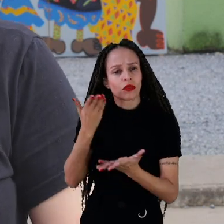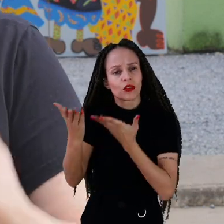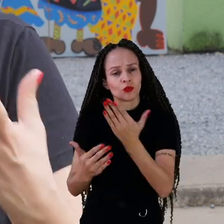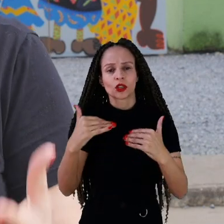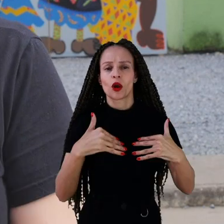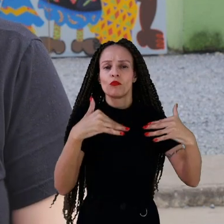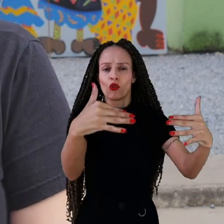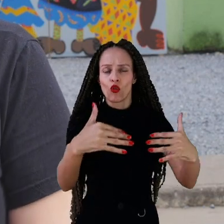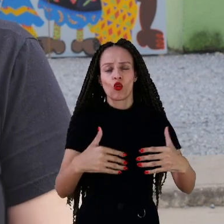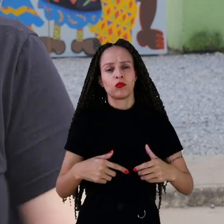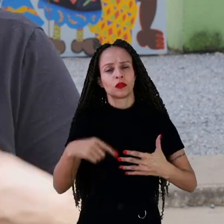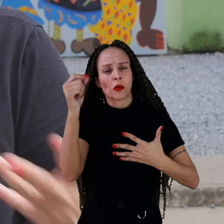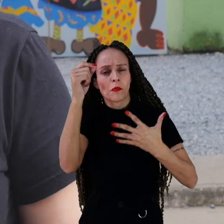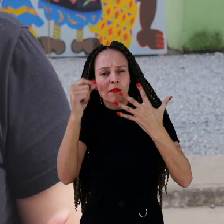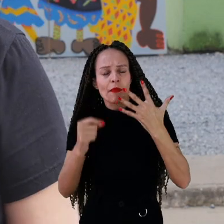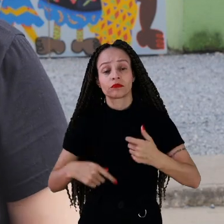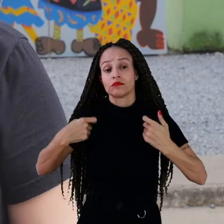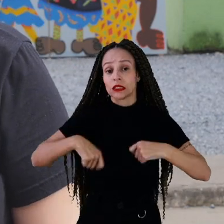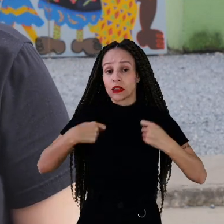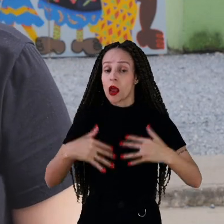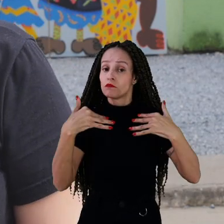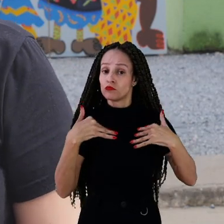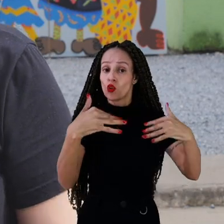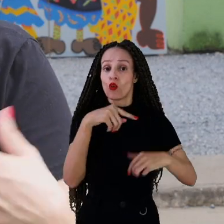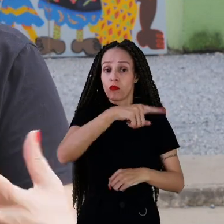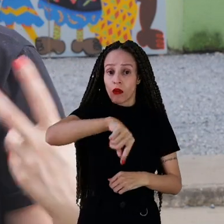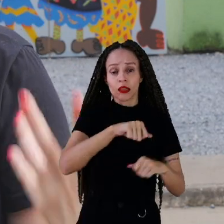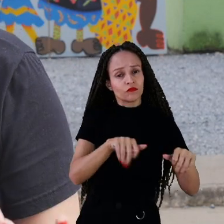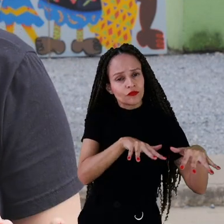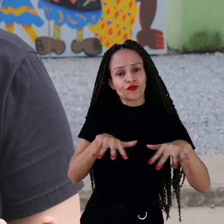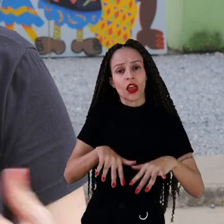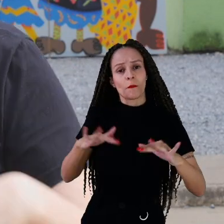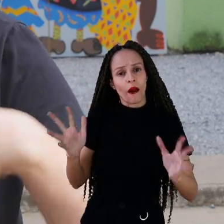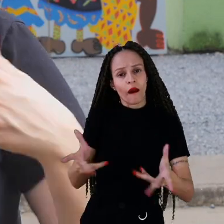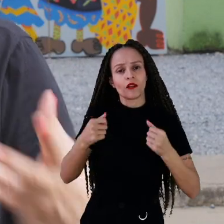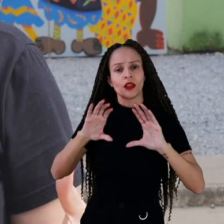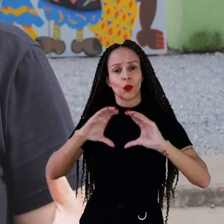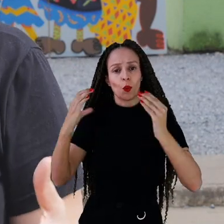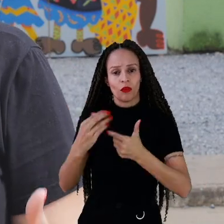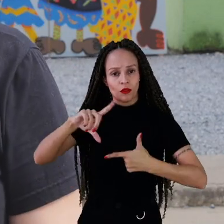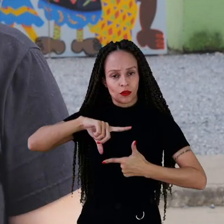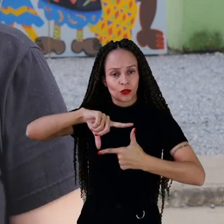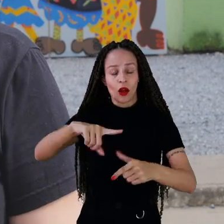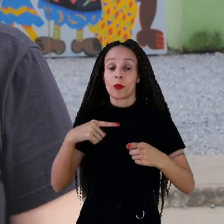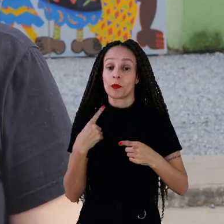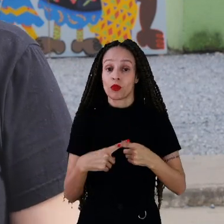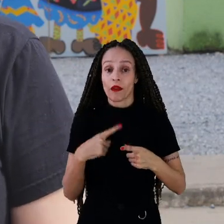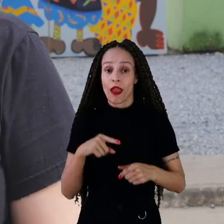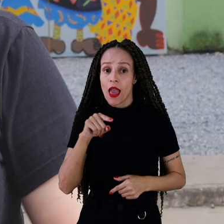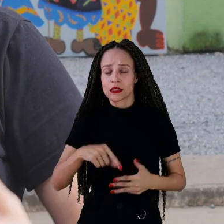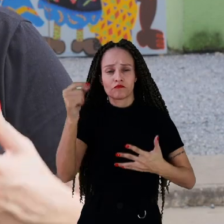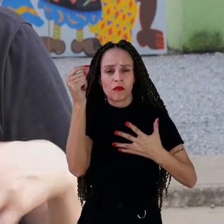alimentação, com um bom atendimento ao público, com as condições necessárias para que o público possa ver as maravilhas das comunidades